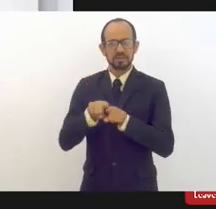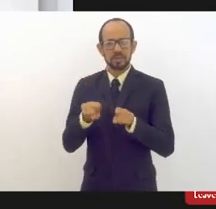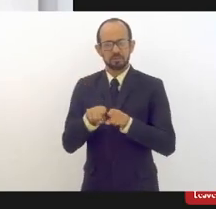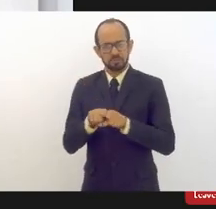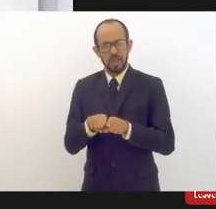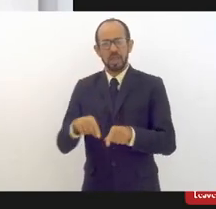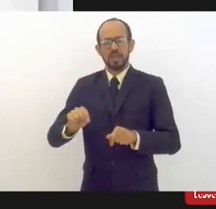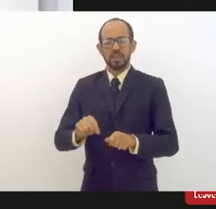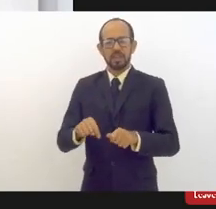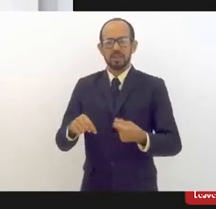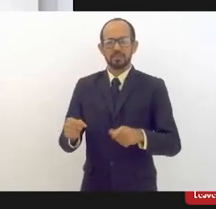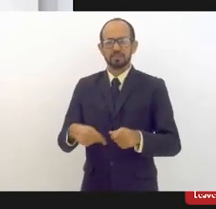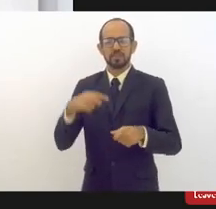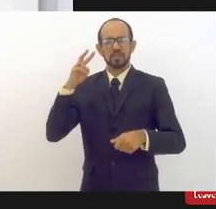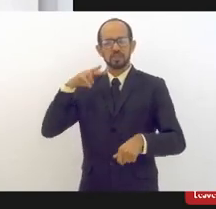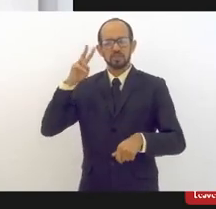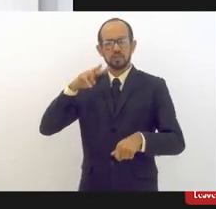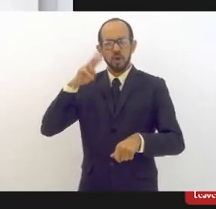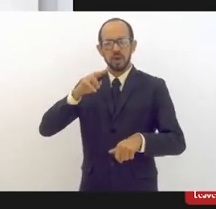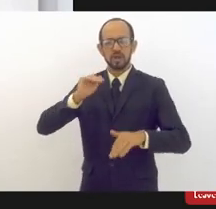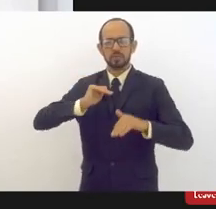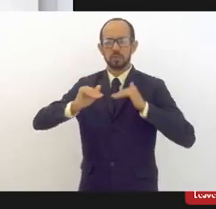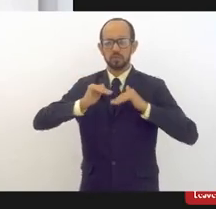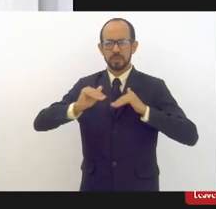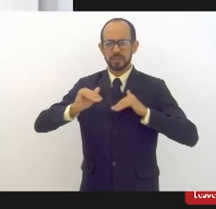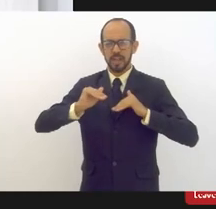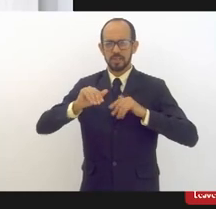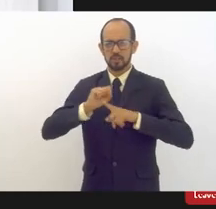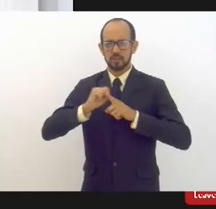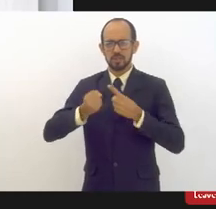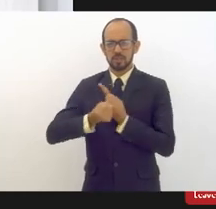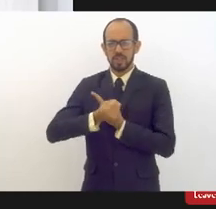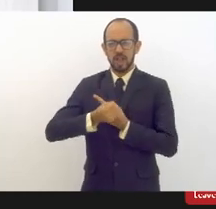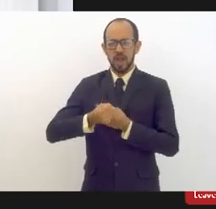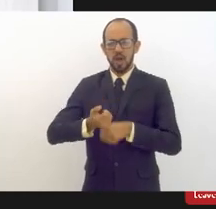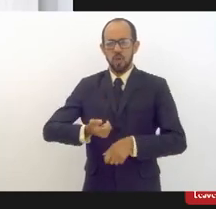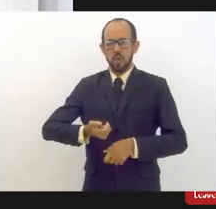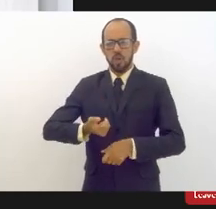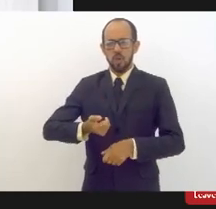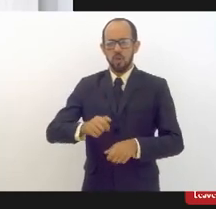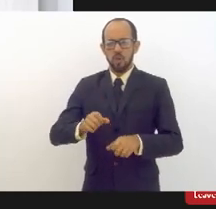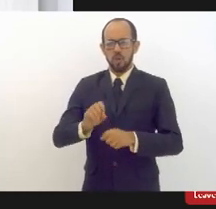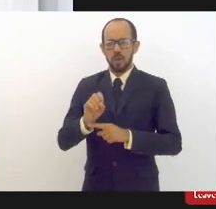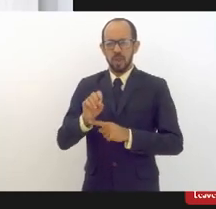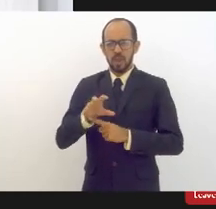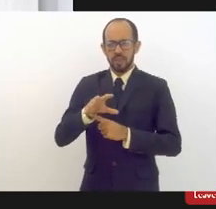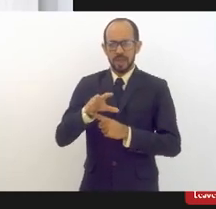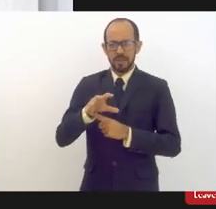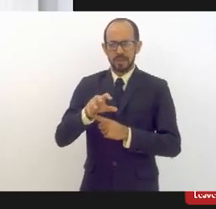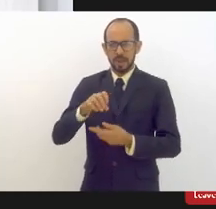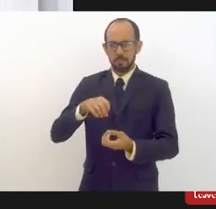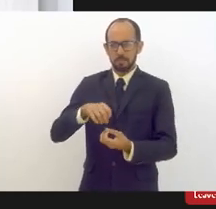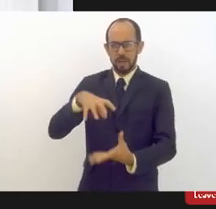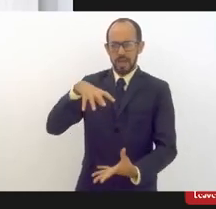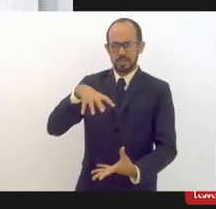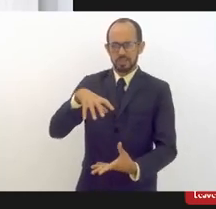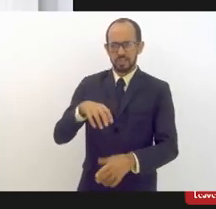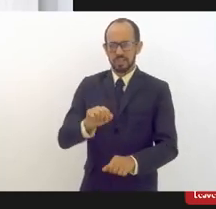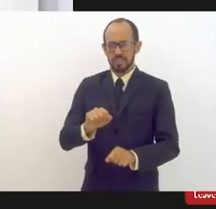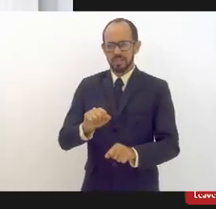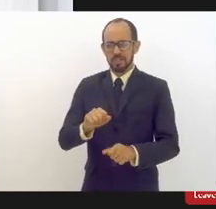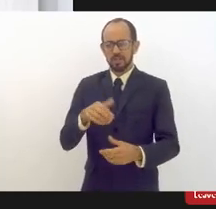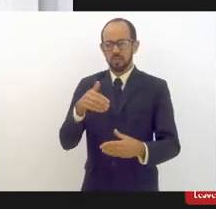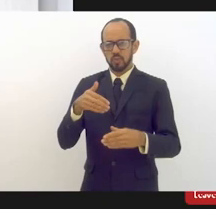Nobres, história e mobilidade social, lanterninha mágica com arquivo nacional. Então, os alunos têm tido a possibilidade de fazer